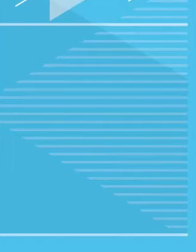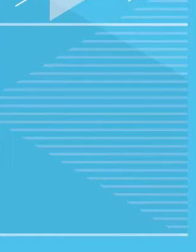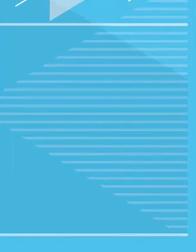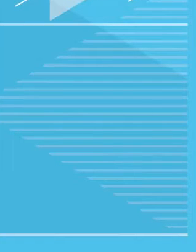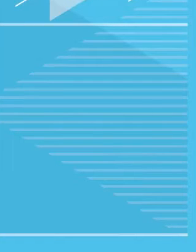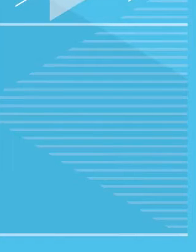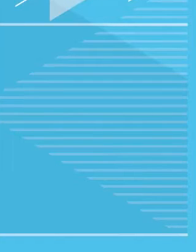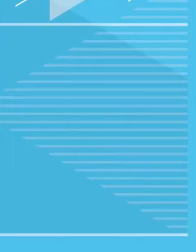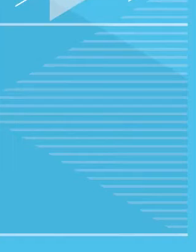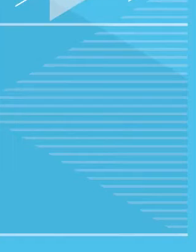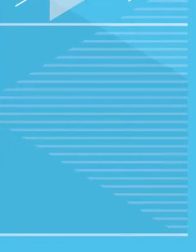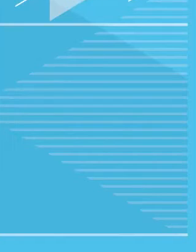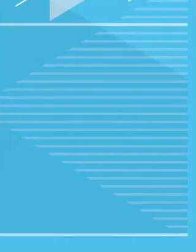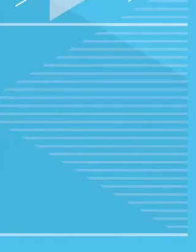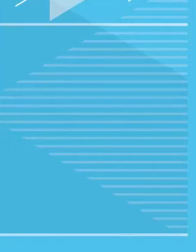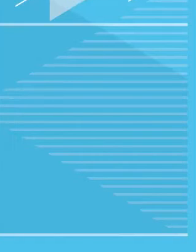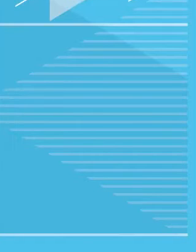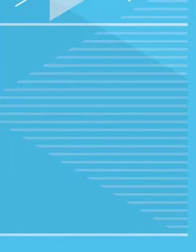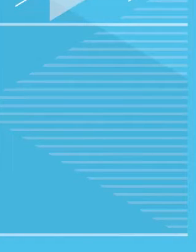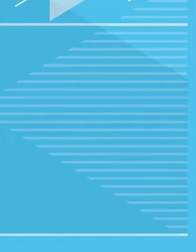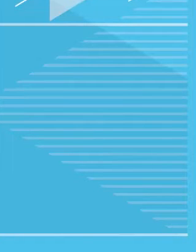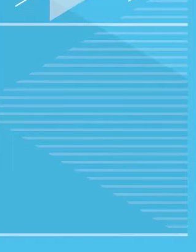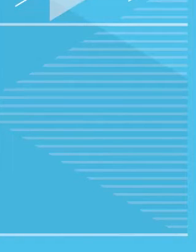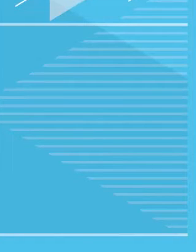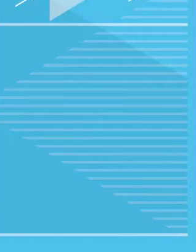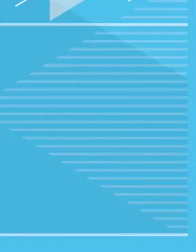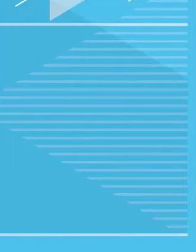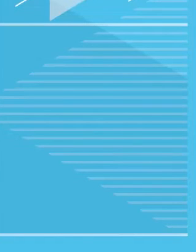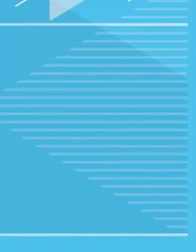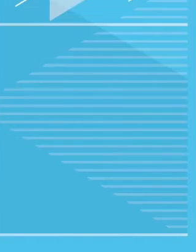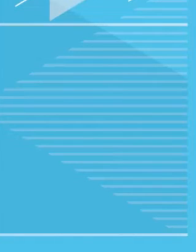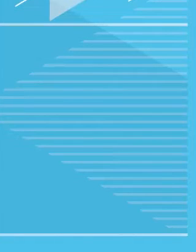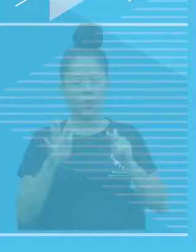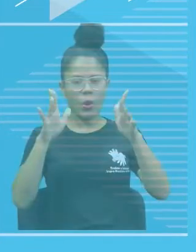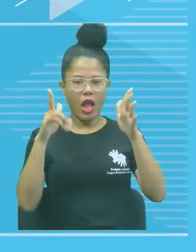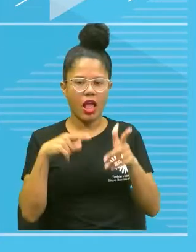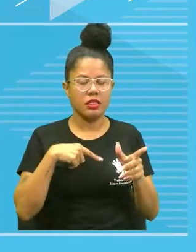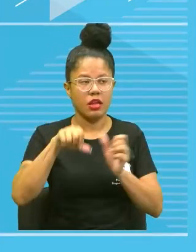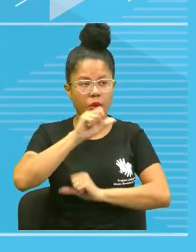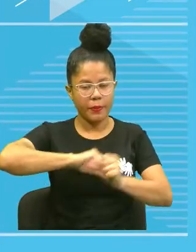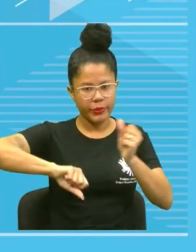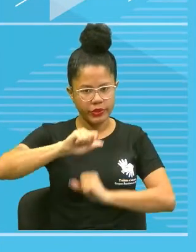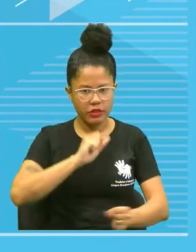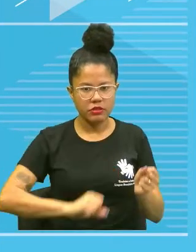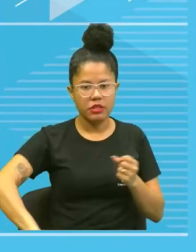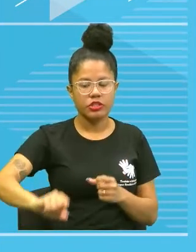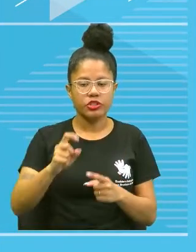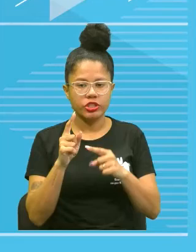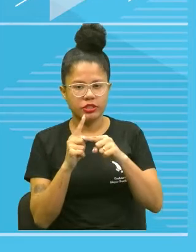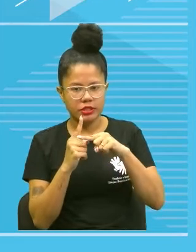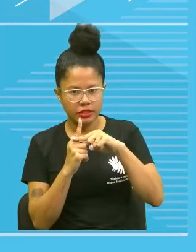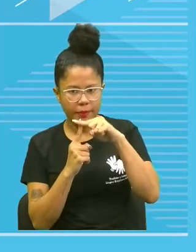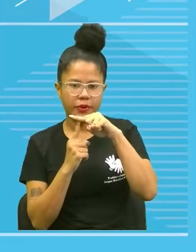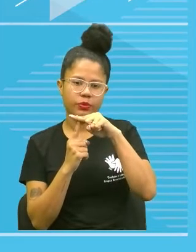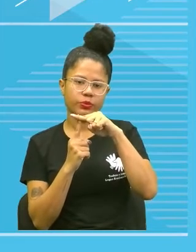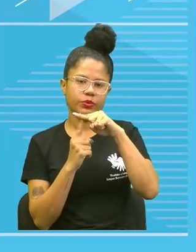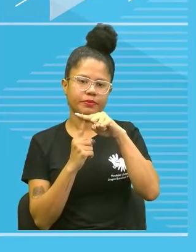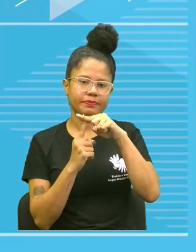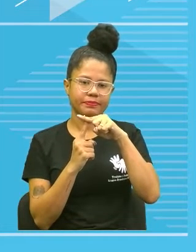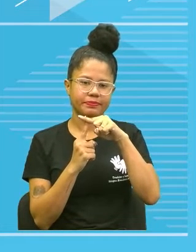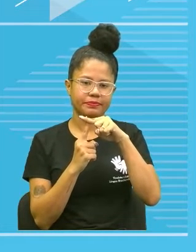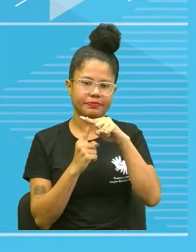temperatura seja constante. O gás sofre uma transformação isotérmica, temperatura